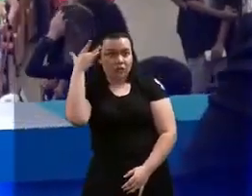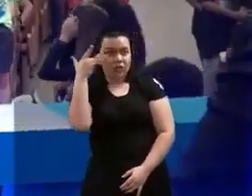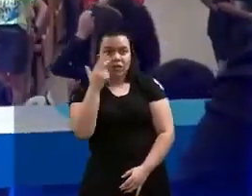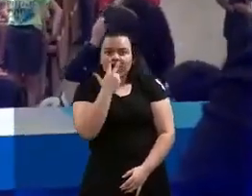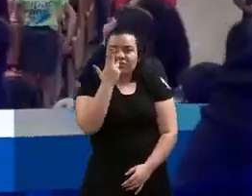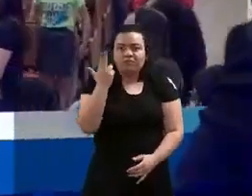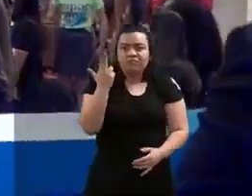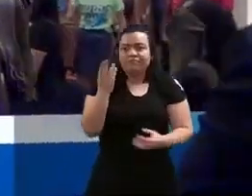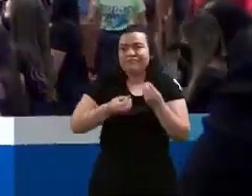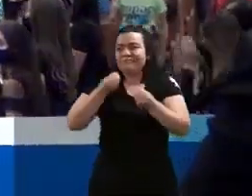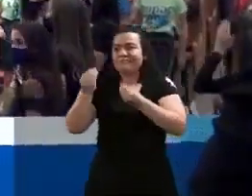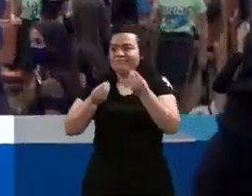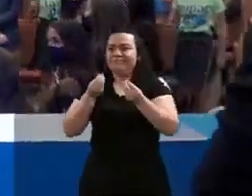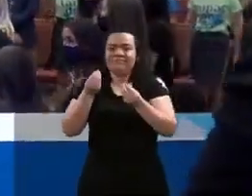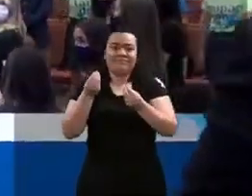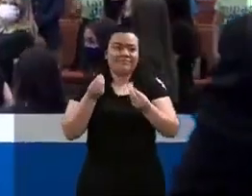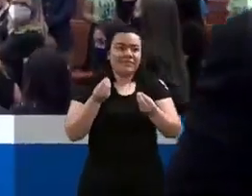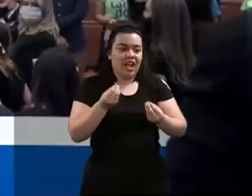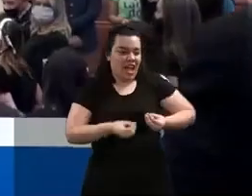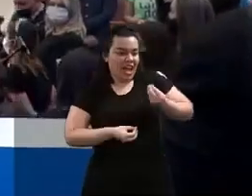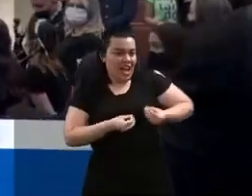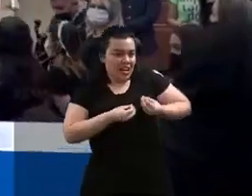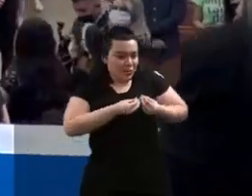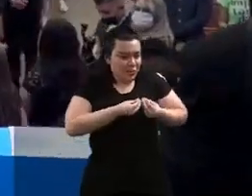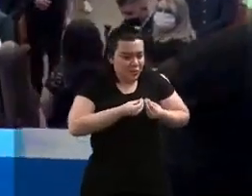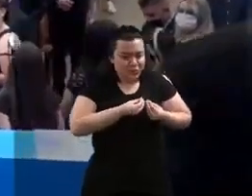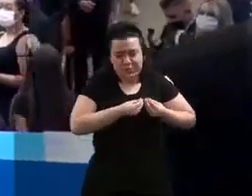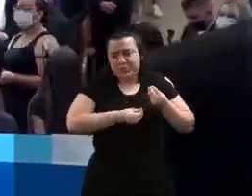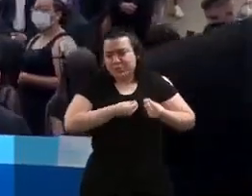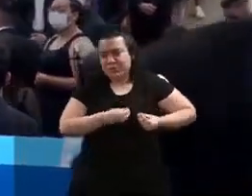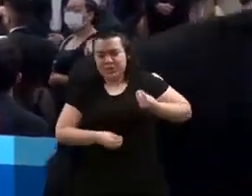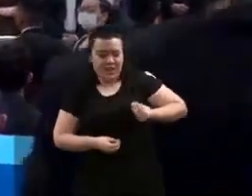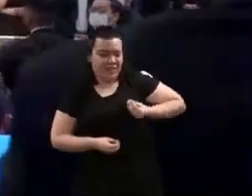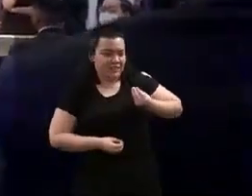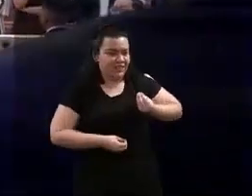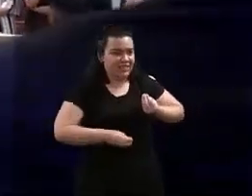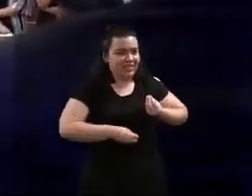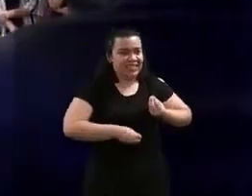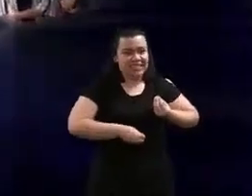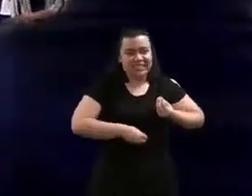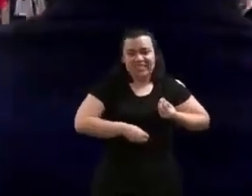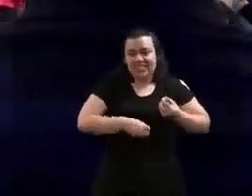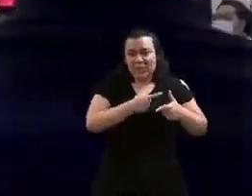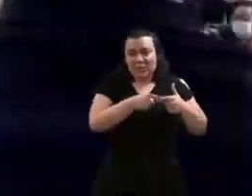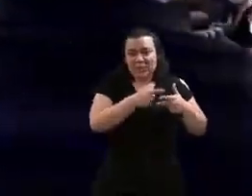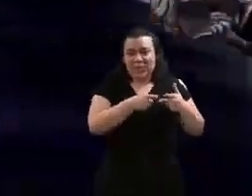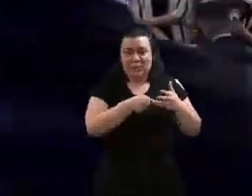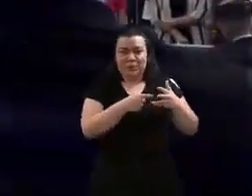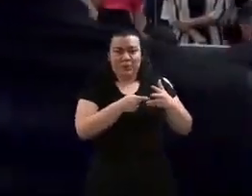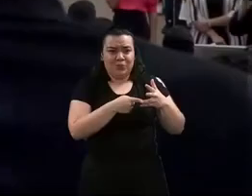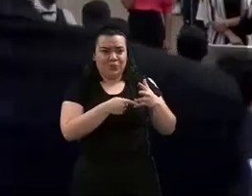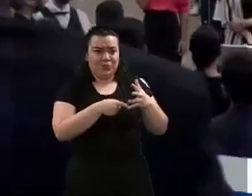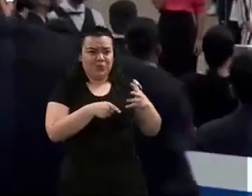Eu vos gerei, igreja. E eu vos disse, eu vos profetizei, que chegaria o tempo em que o